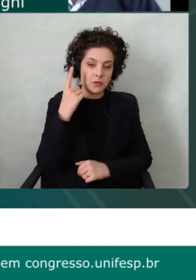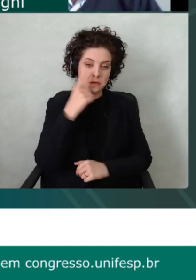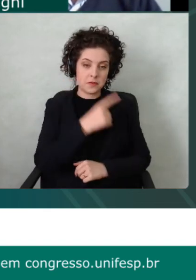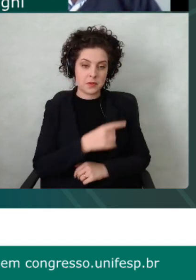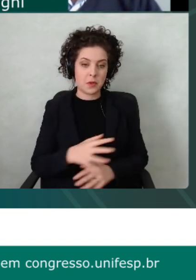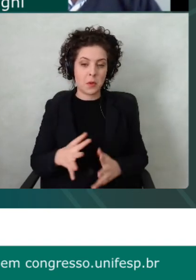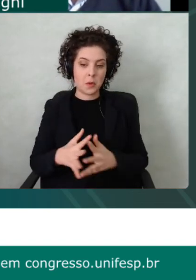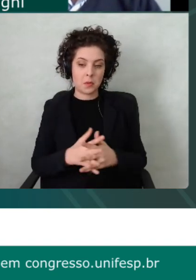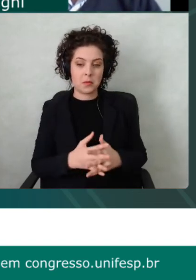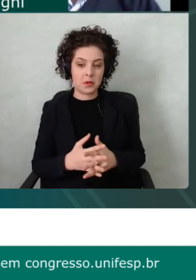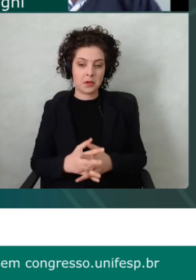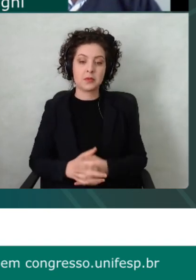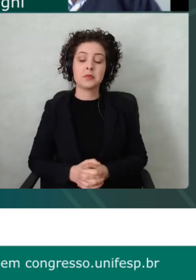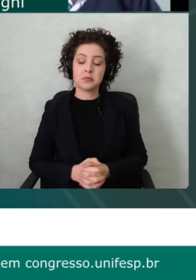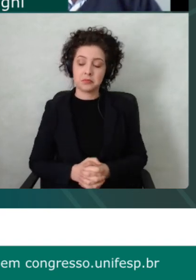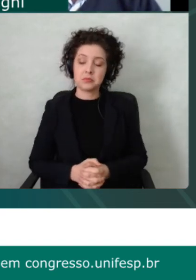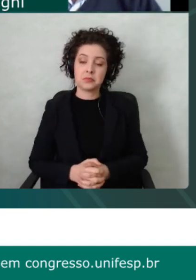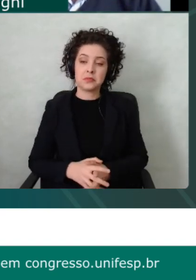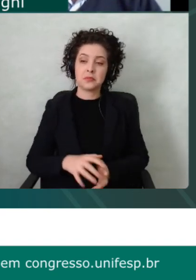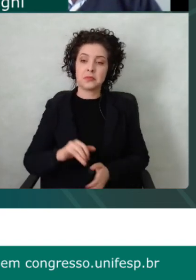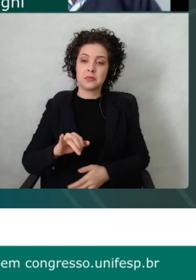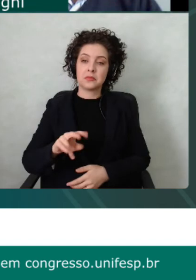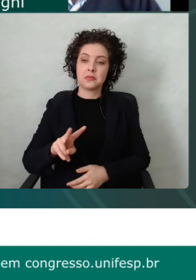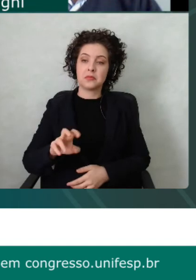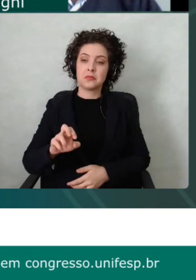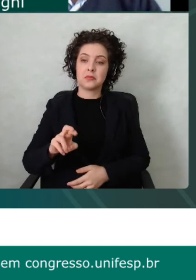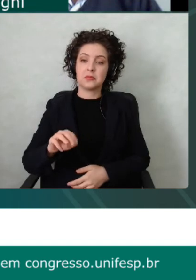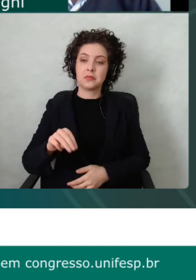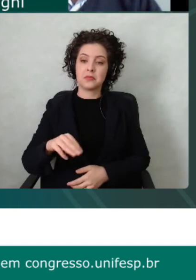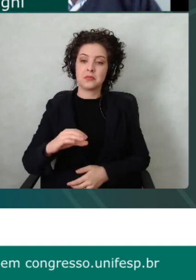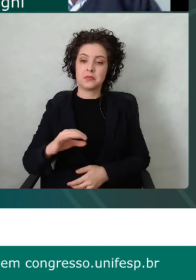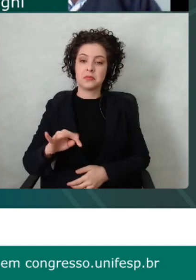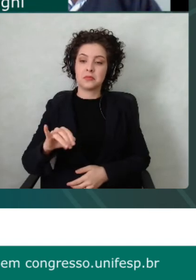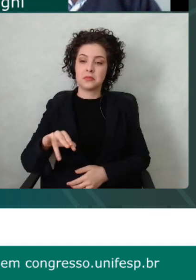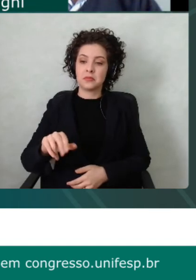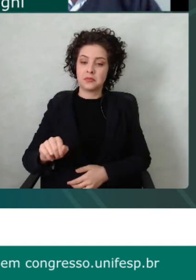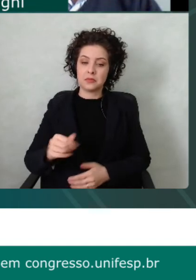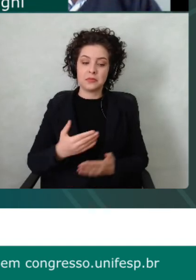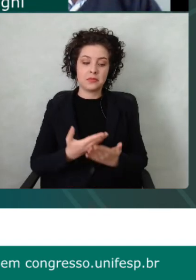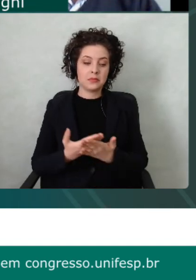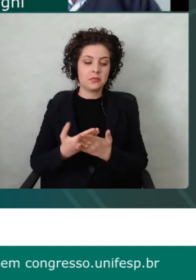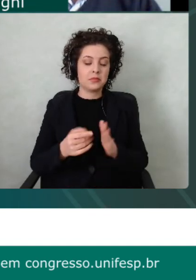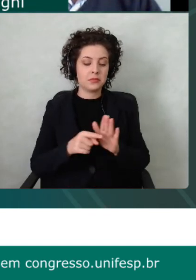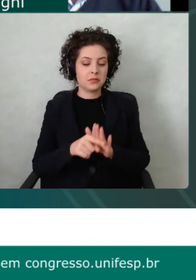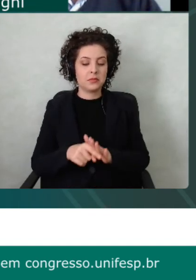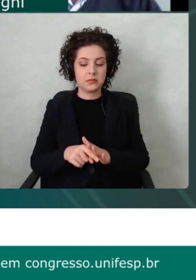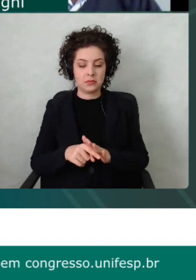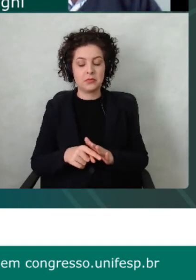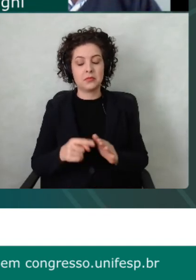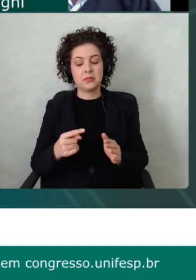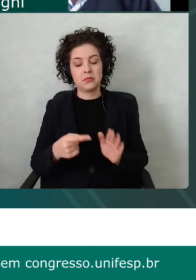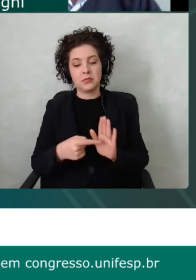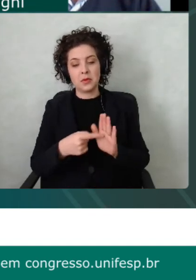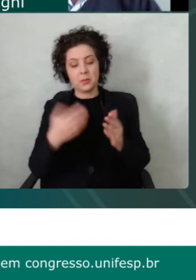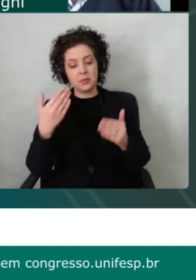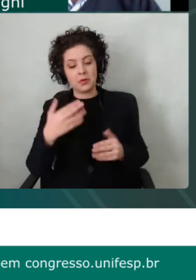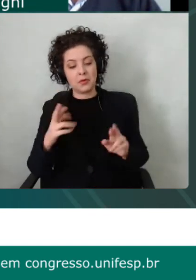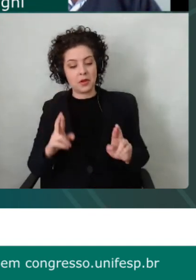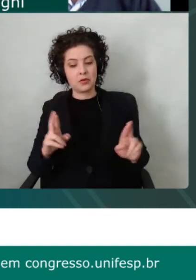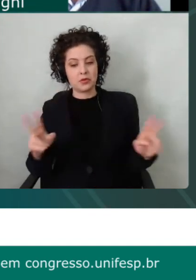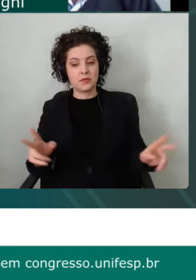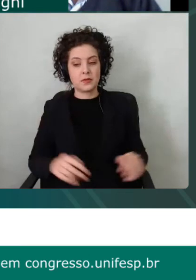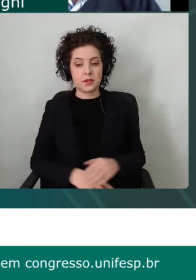da ivermectina, esses estudos observacionais mostraram essa diferença. De novo, eu não acho que vai